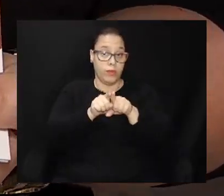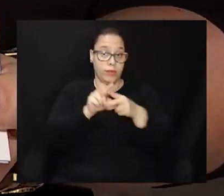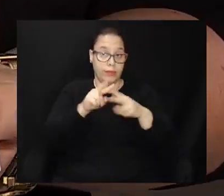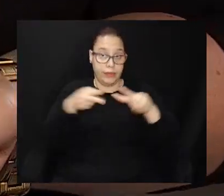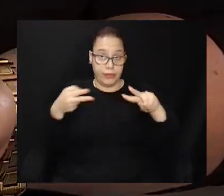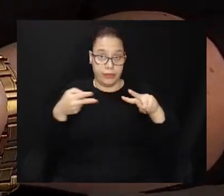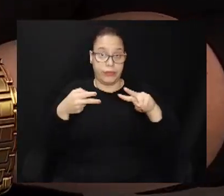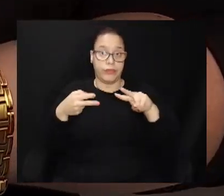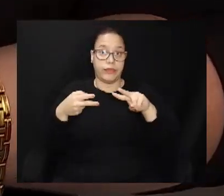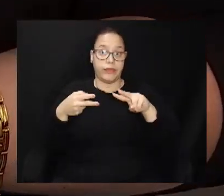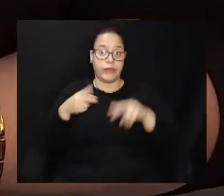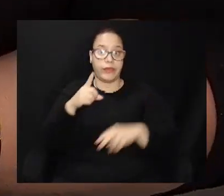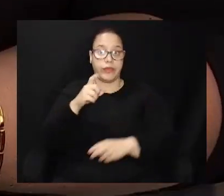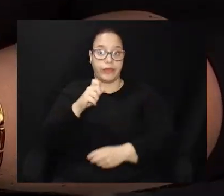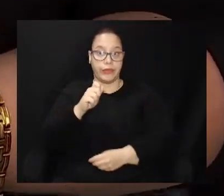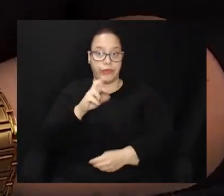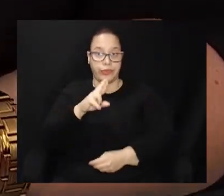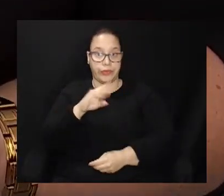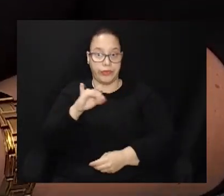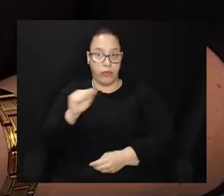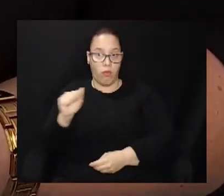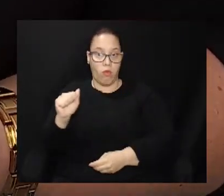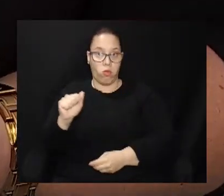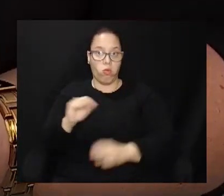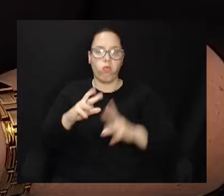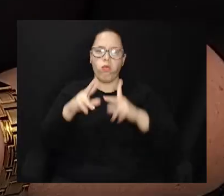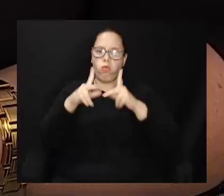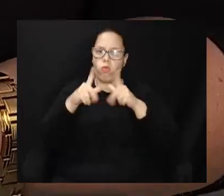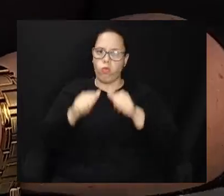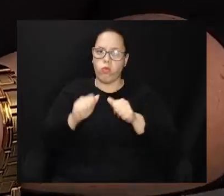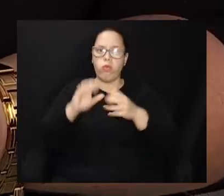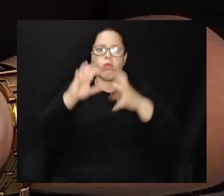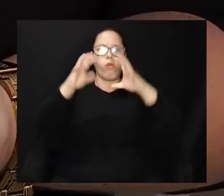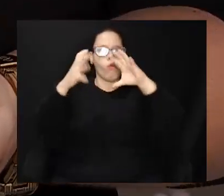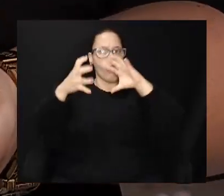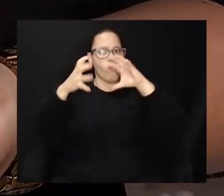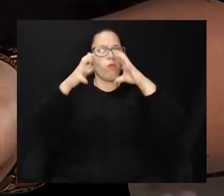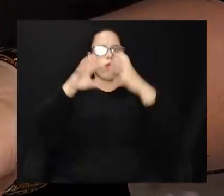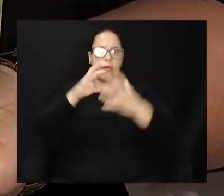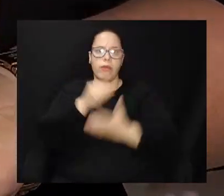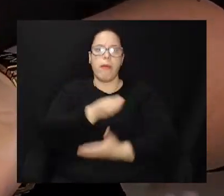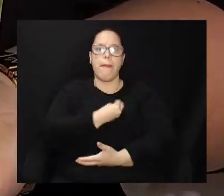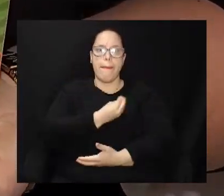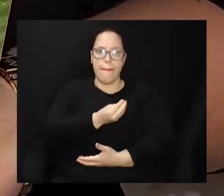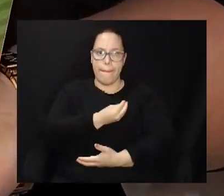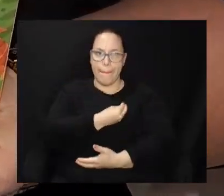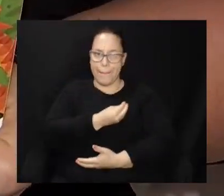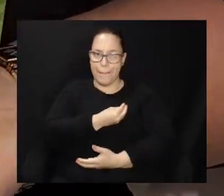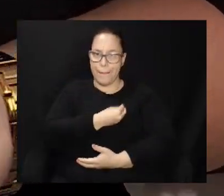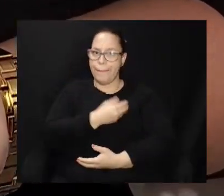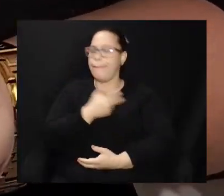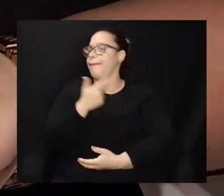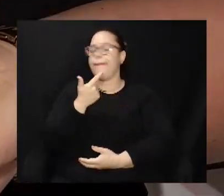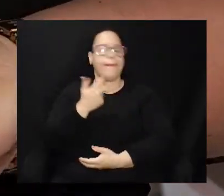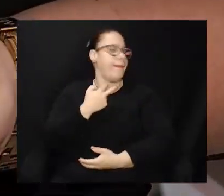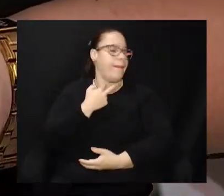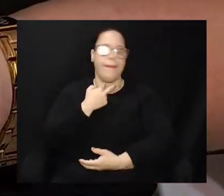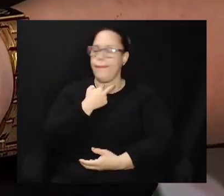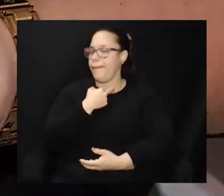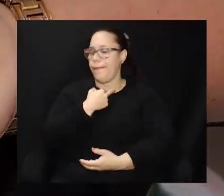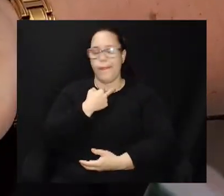Então, diante de todas as situações climáticas que estamos vivendo, a gente não pode deixar de,